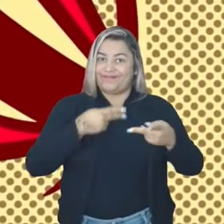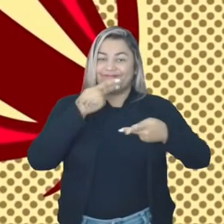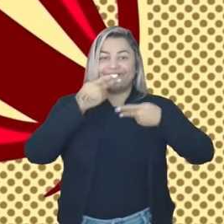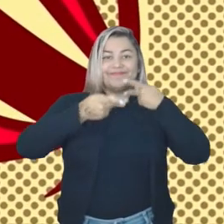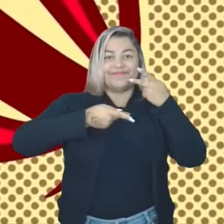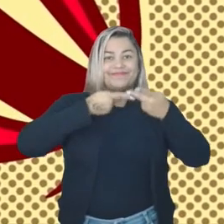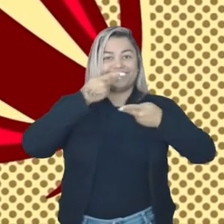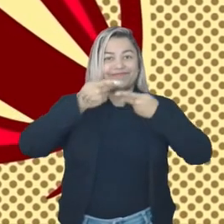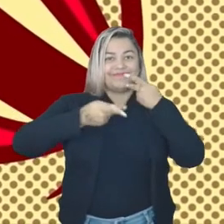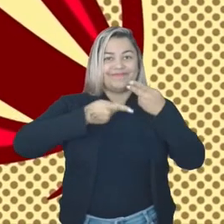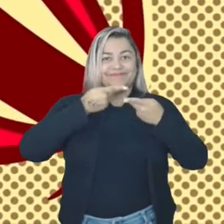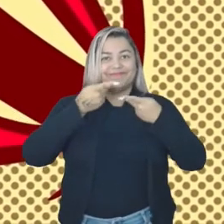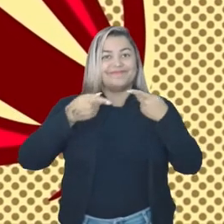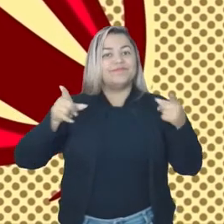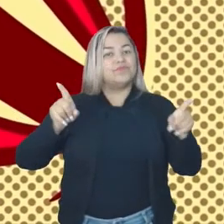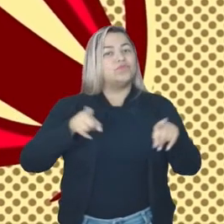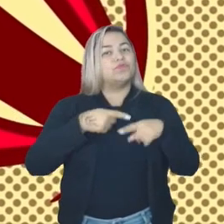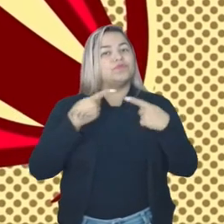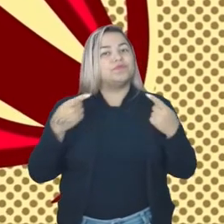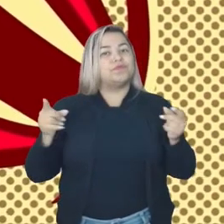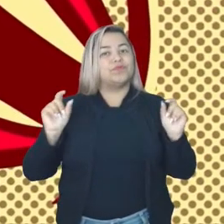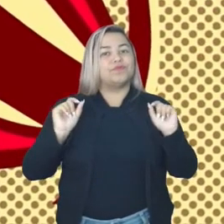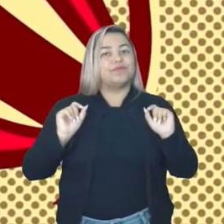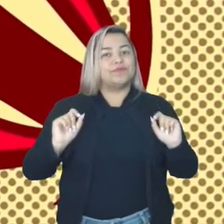agora eu vou falar.